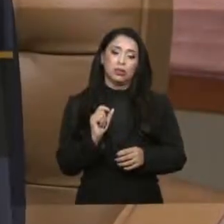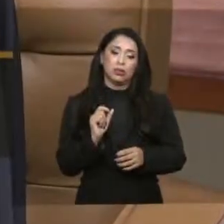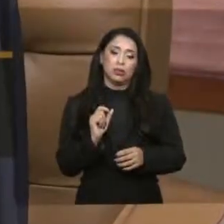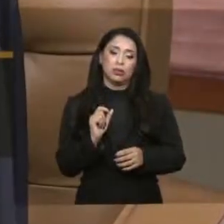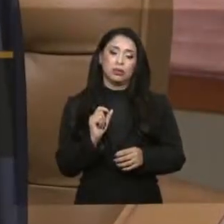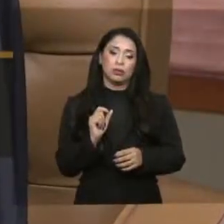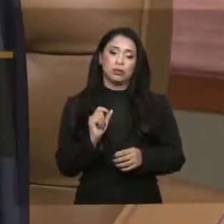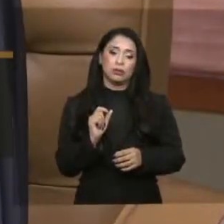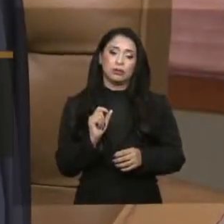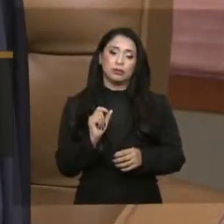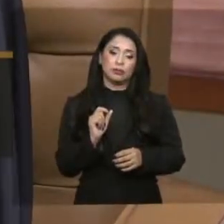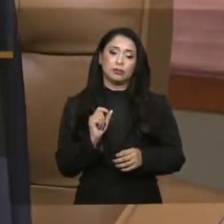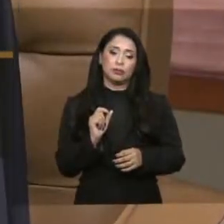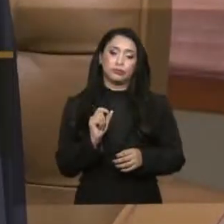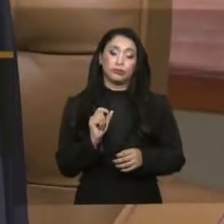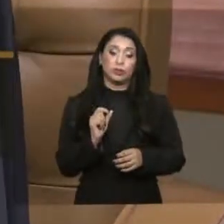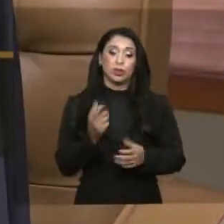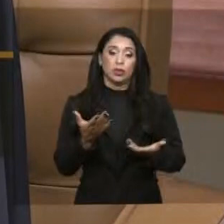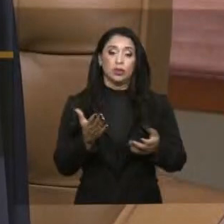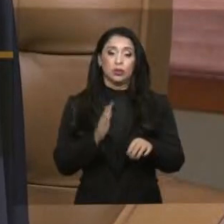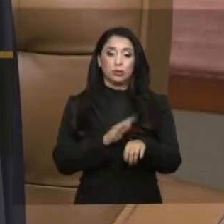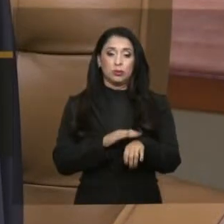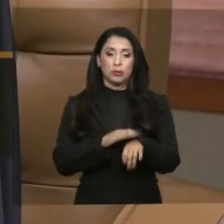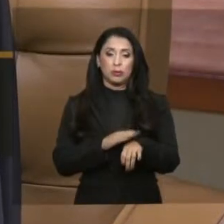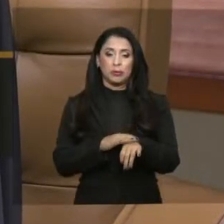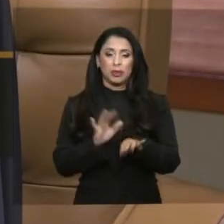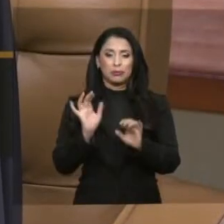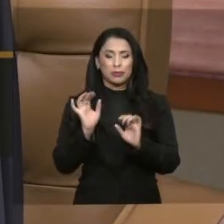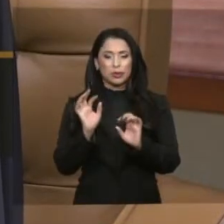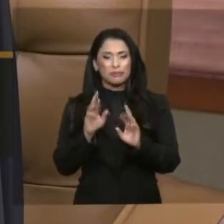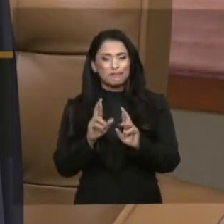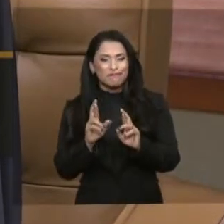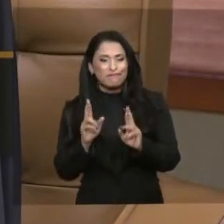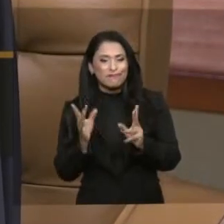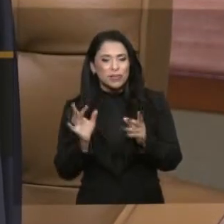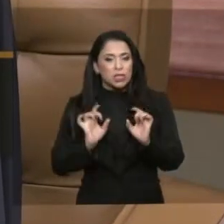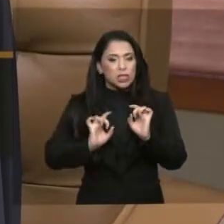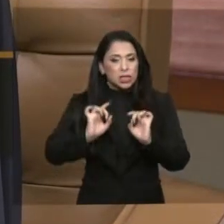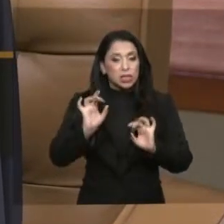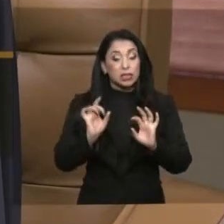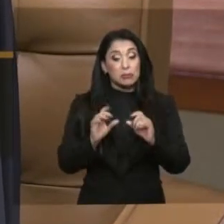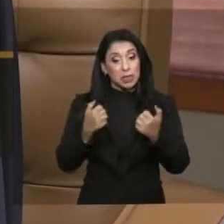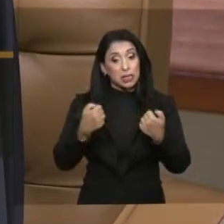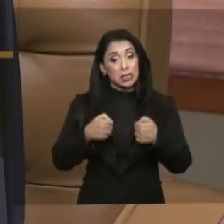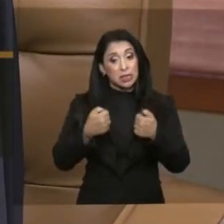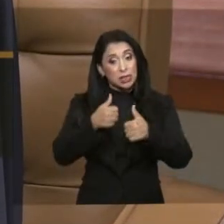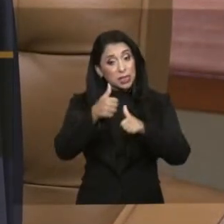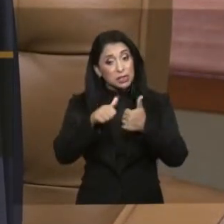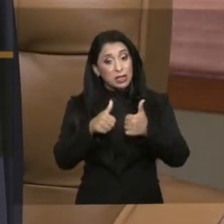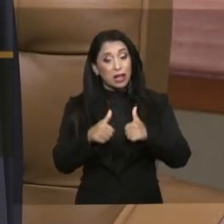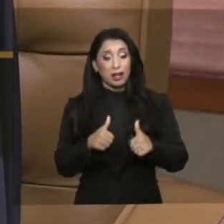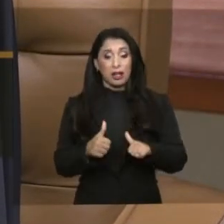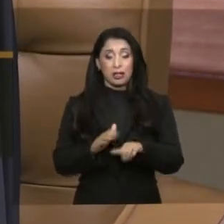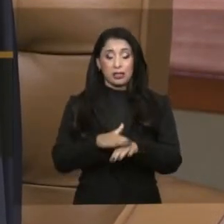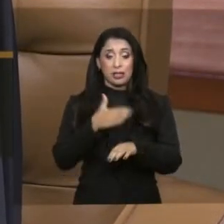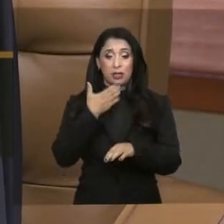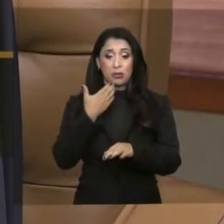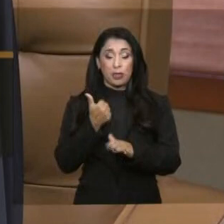situação muito, muito peculiar, que precisa ser, de fato, contemplado. Mas